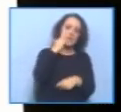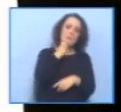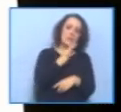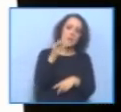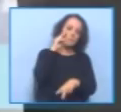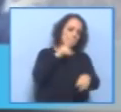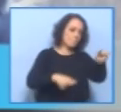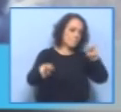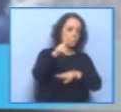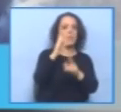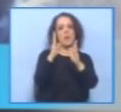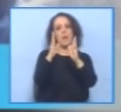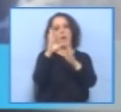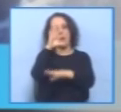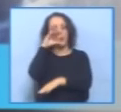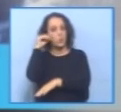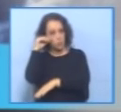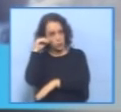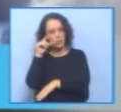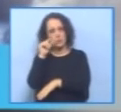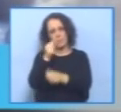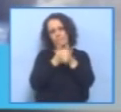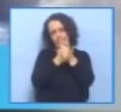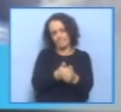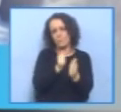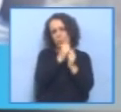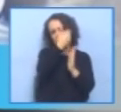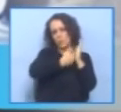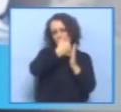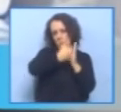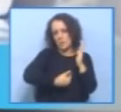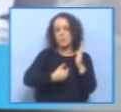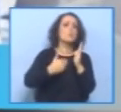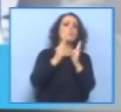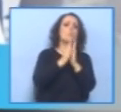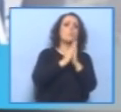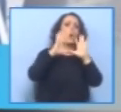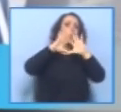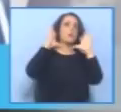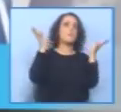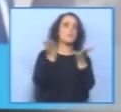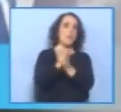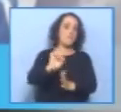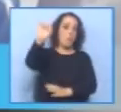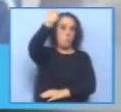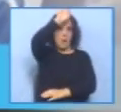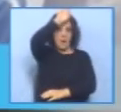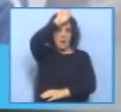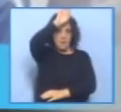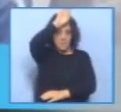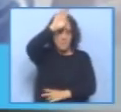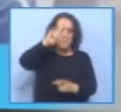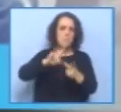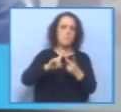Papa, da Conferência Episcopal Portuguesa, desde o Concílio Vaticano II, que a preocupação é a centralidade dos adultos